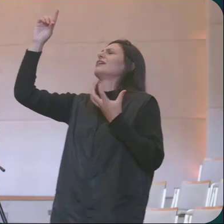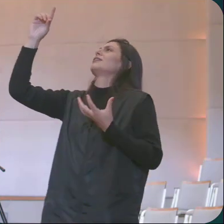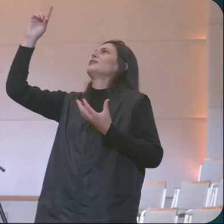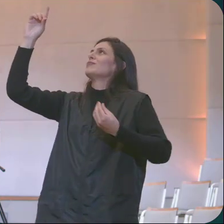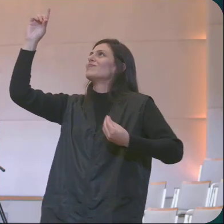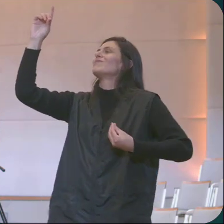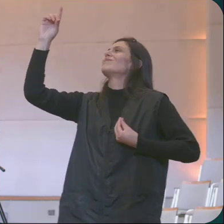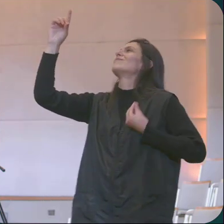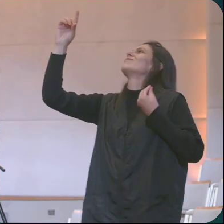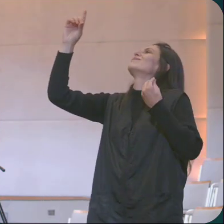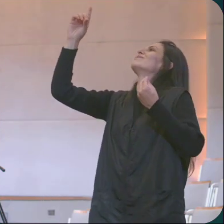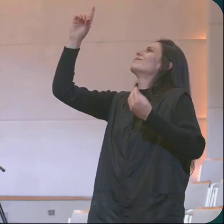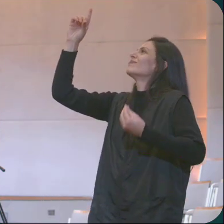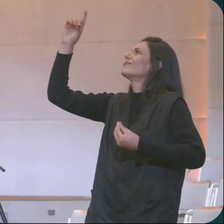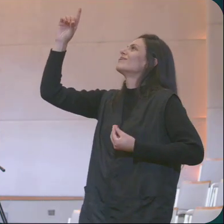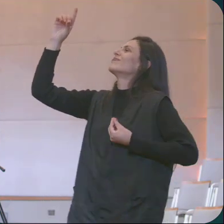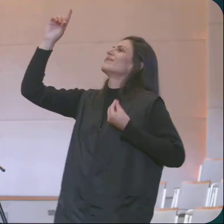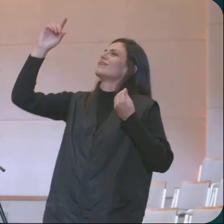estar.